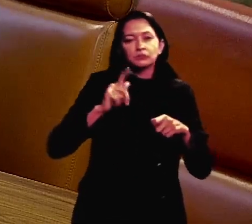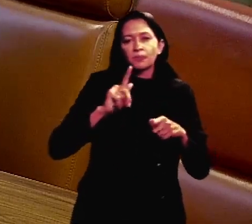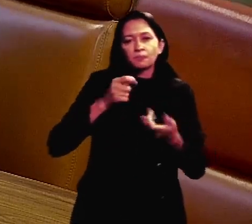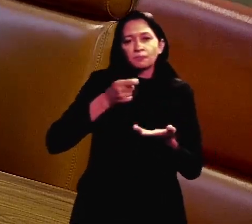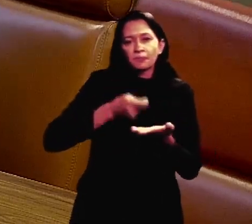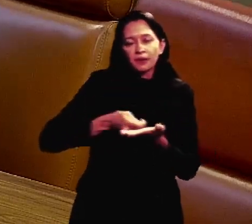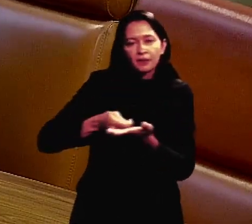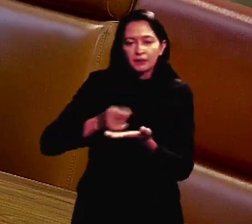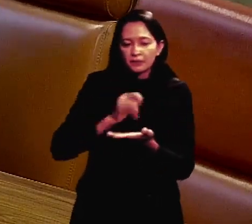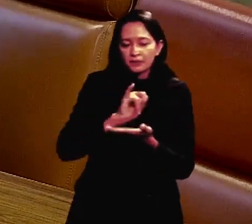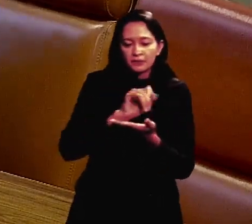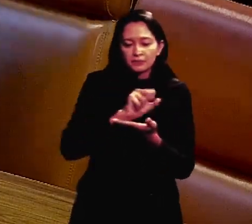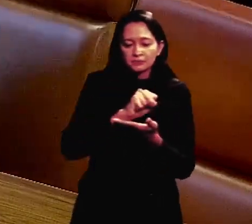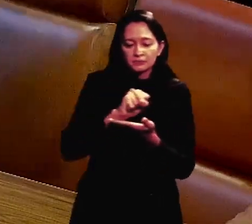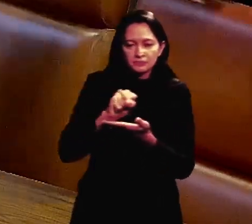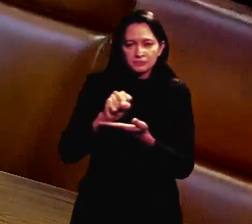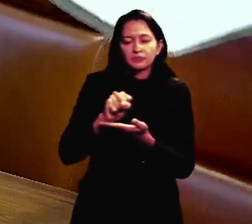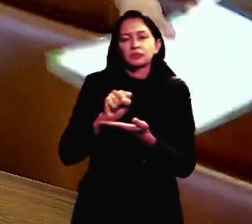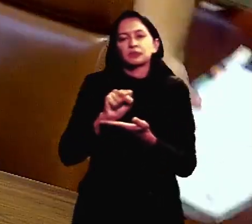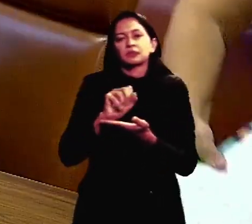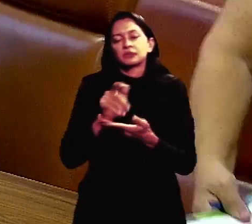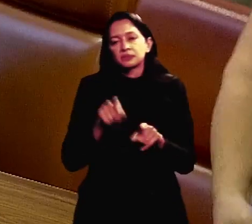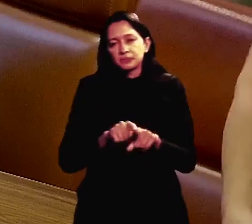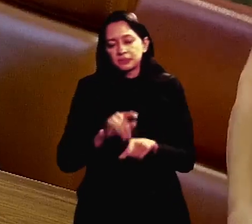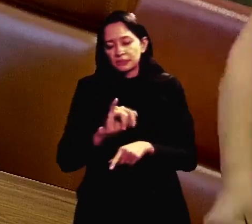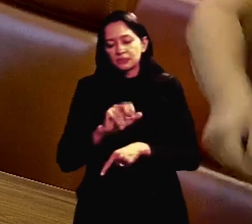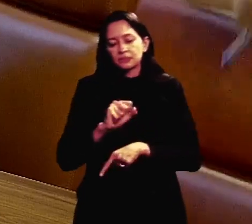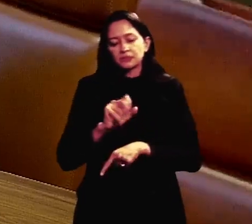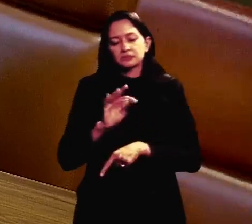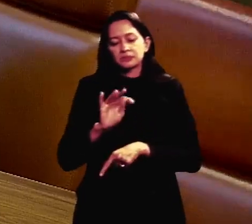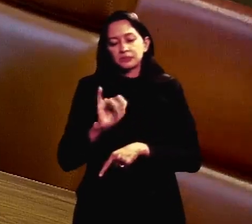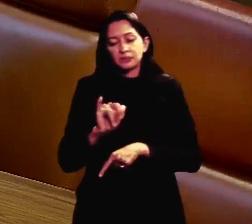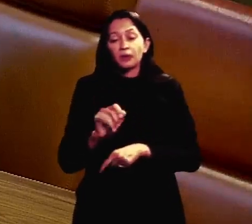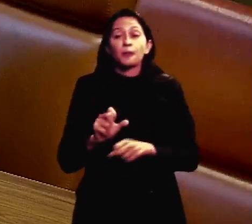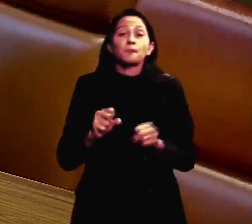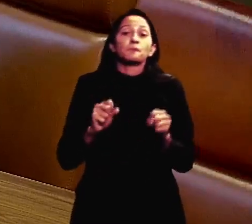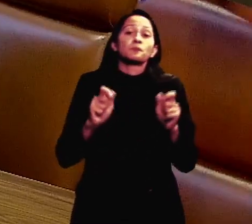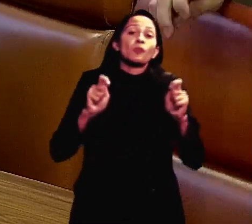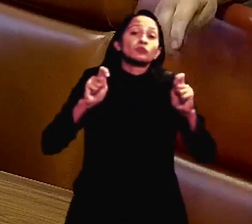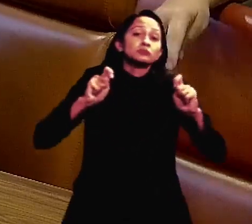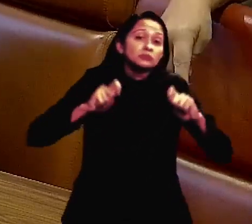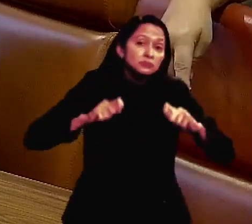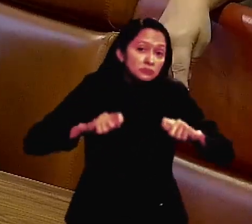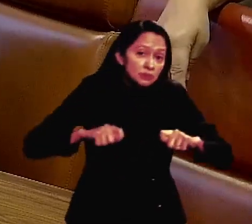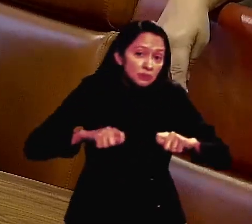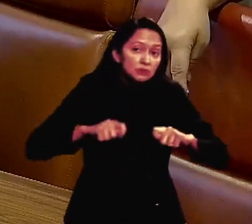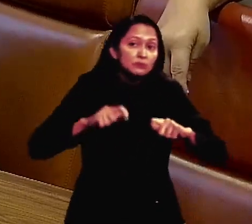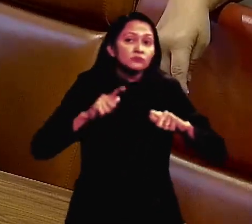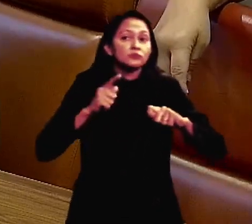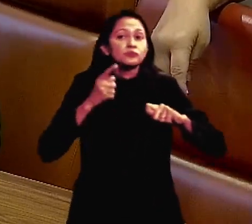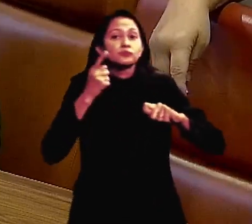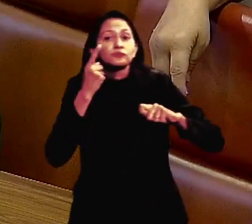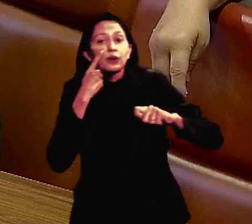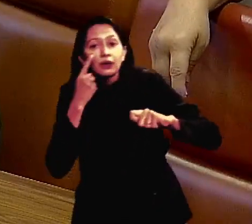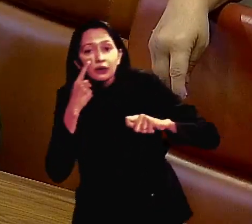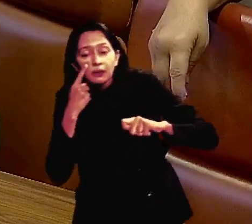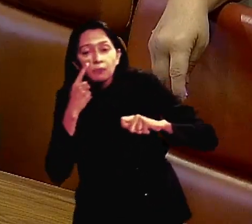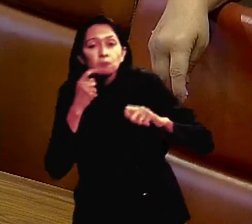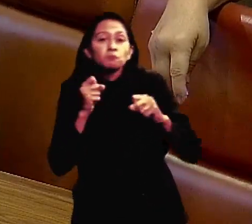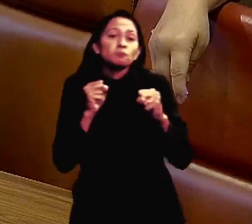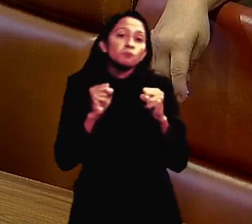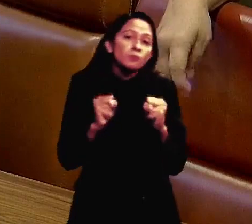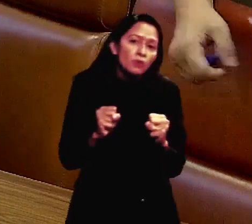e STI. Então, pode ter a possibilidade de, nesse dia, o